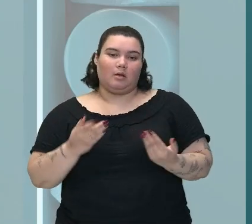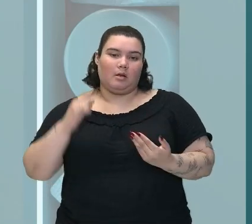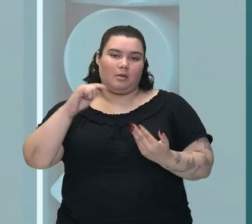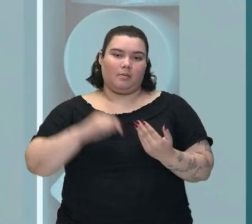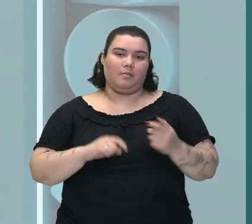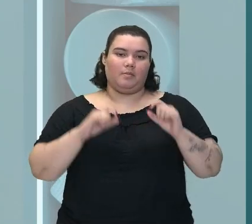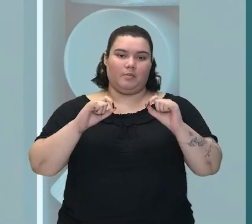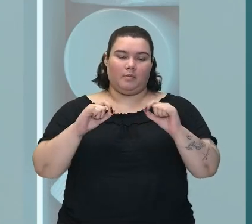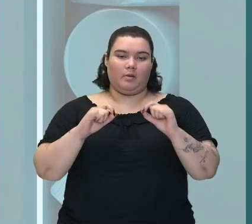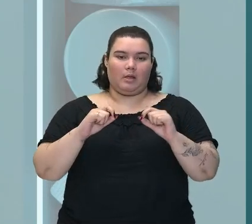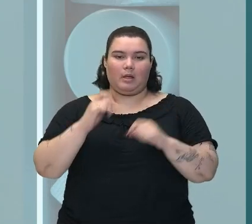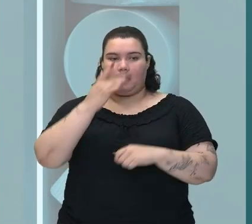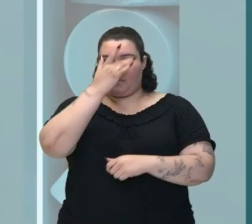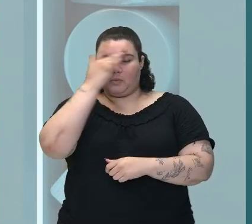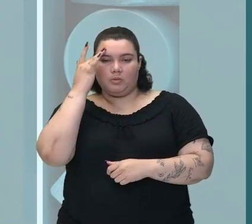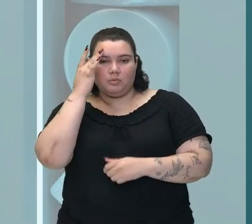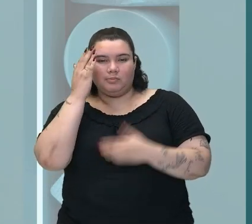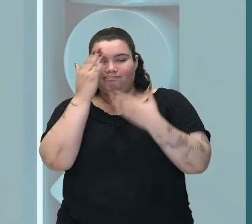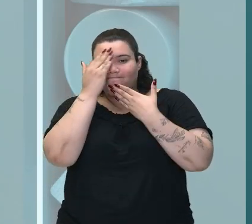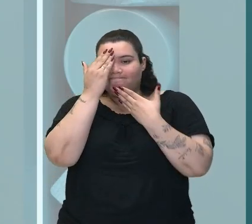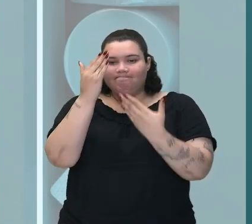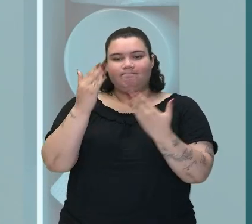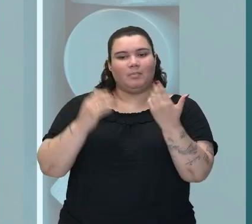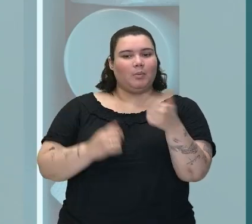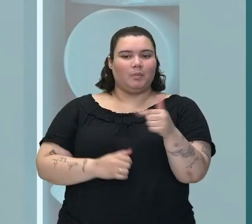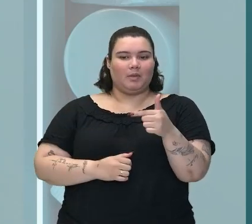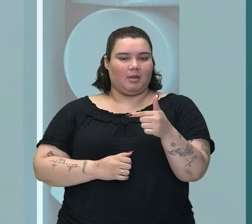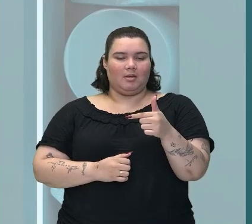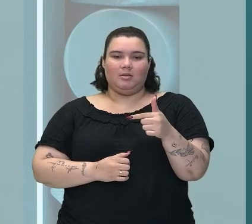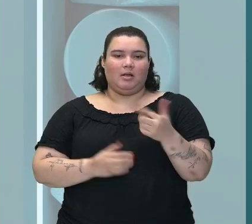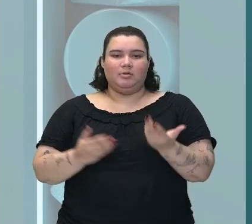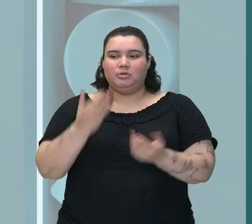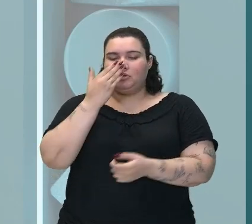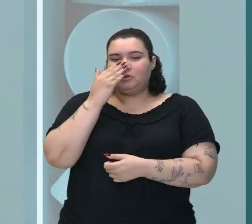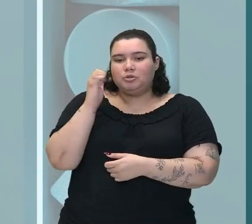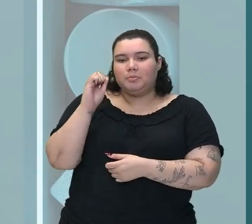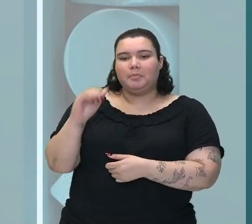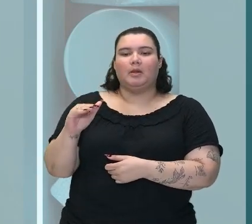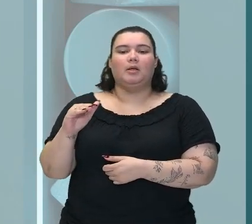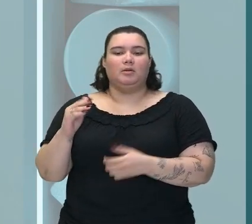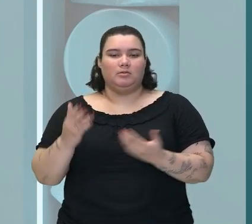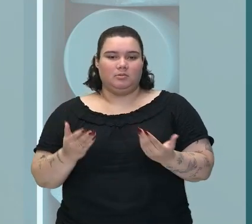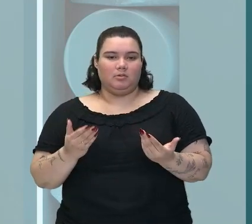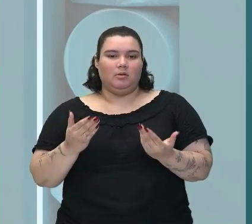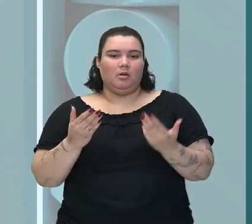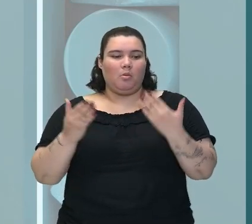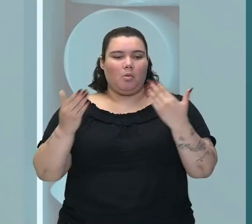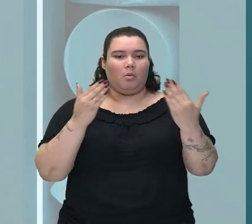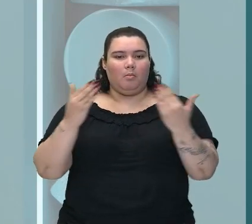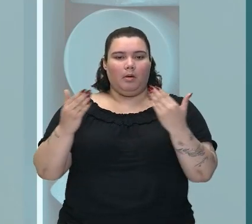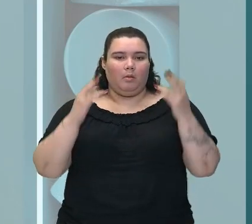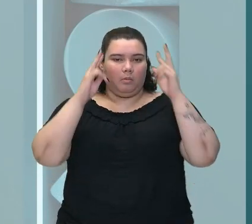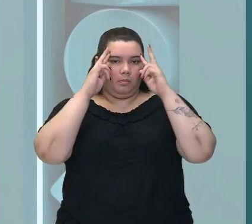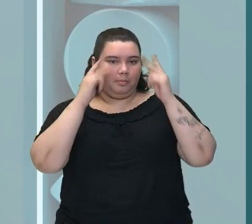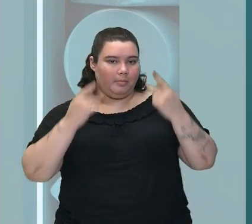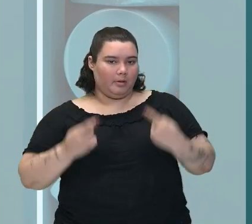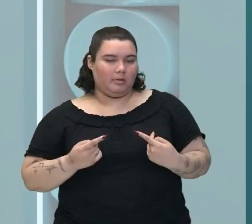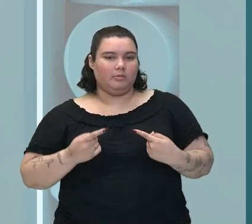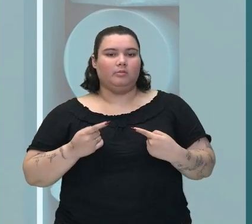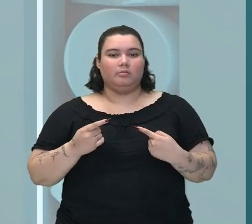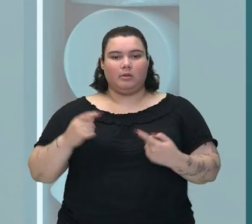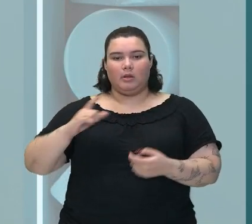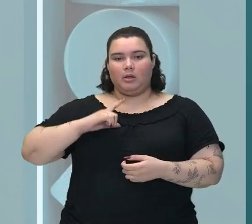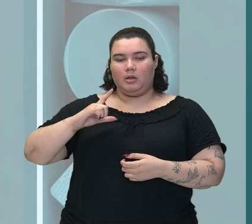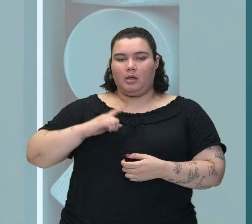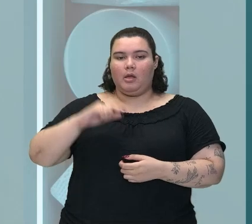a ingratidão. E observe que essa ingratidão ela é comparada aí a uma fera, ao próprio ser humano, que acaba